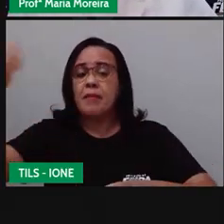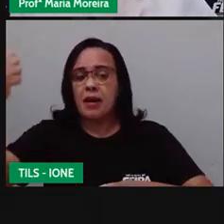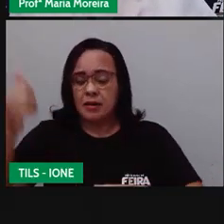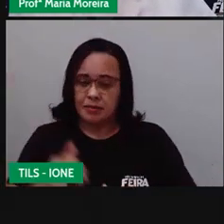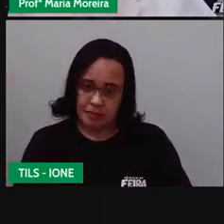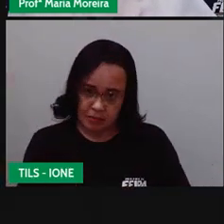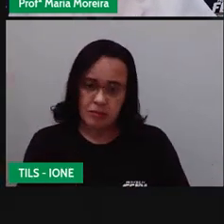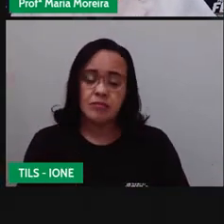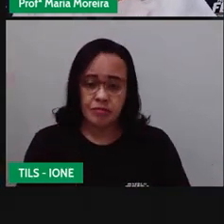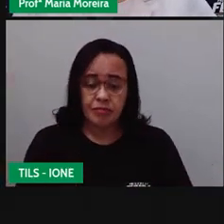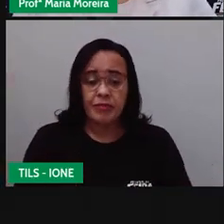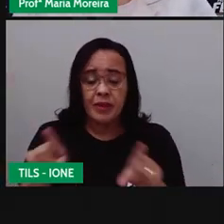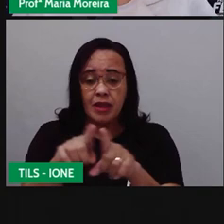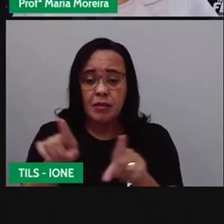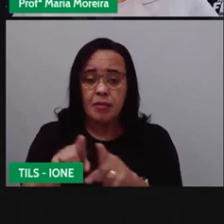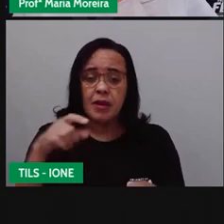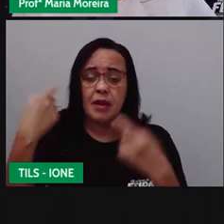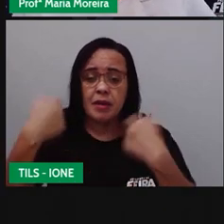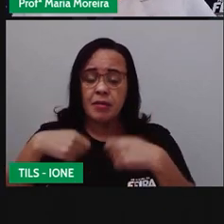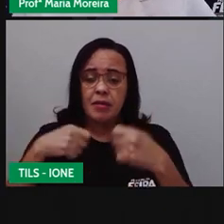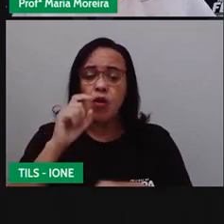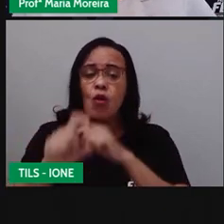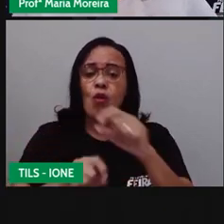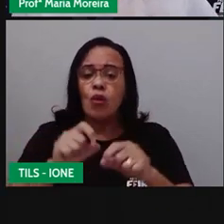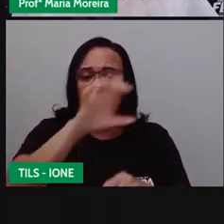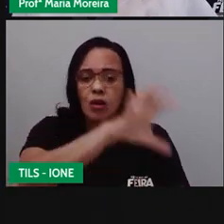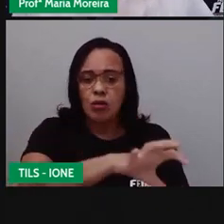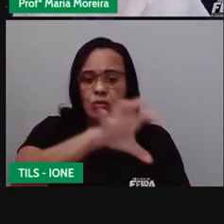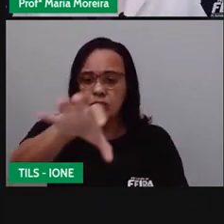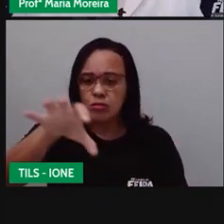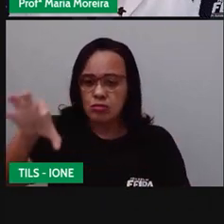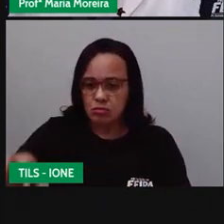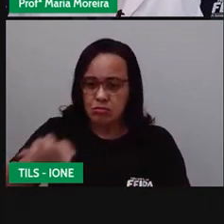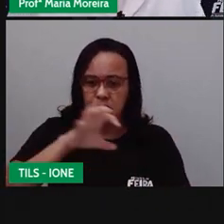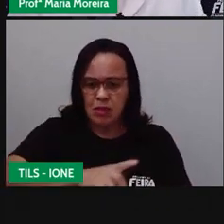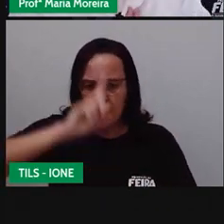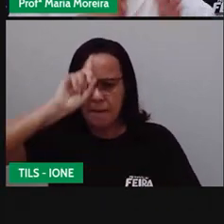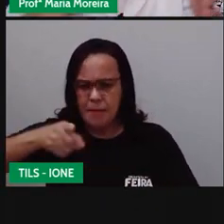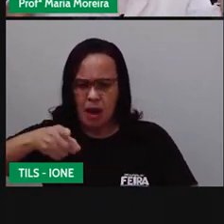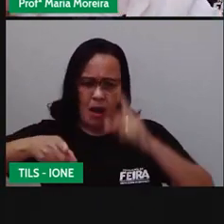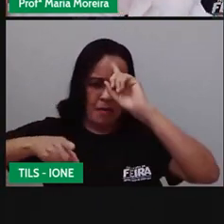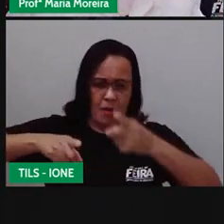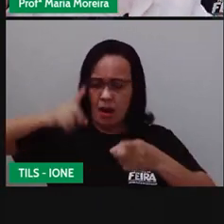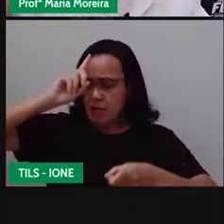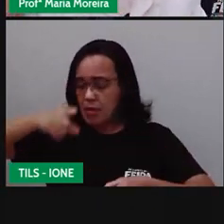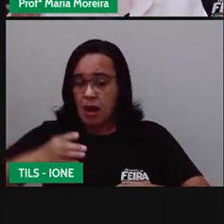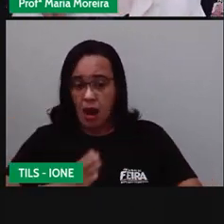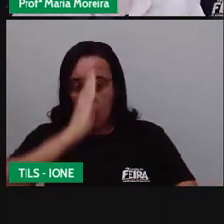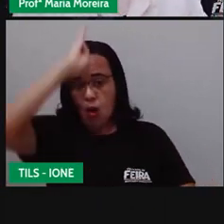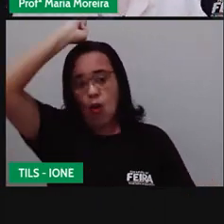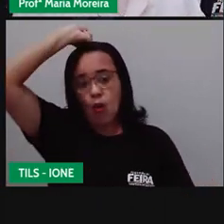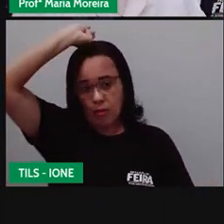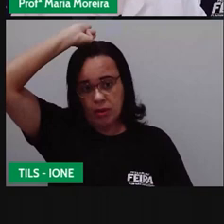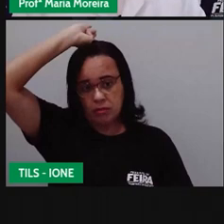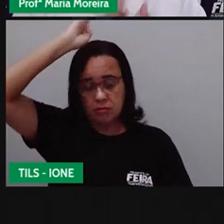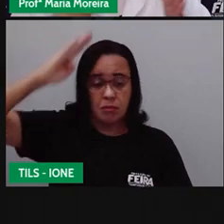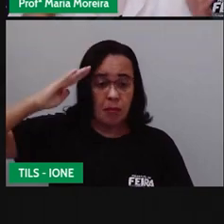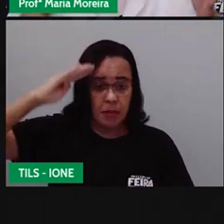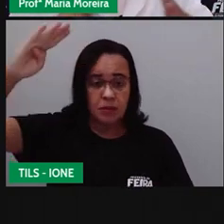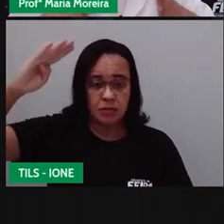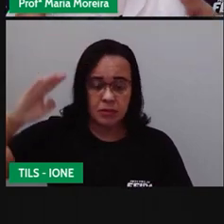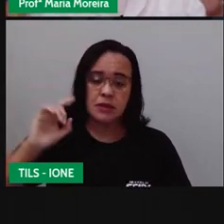e os territórios dominados pelo seu grande império. Então, olha, as estradas aí, a princípio, era para